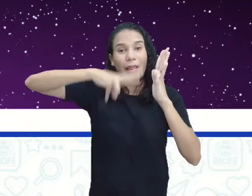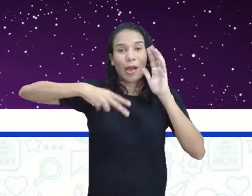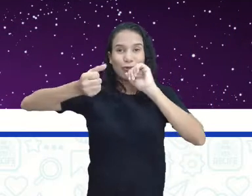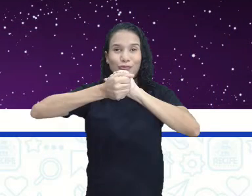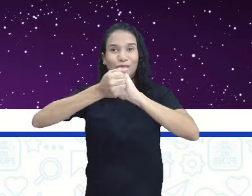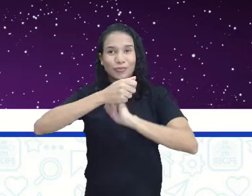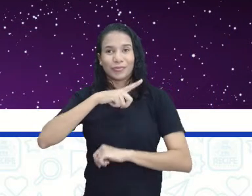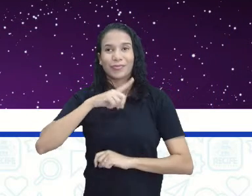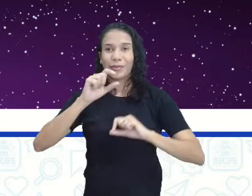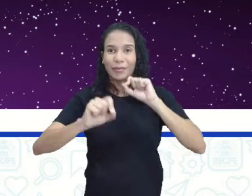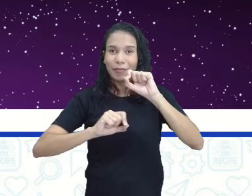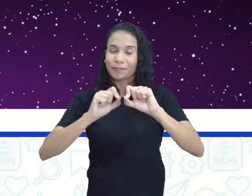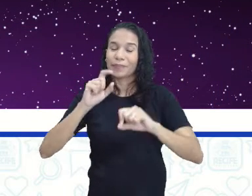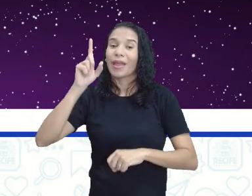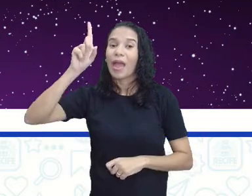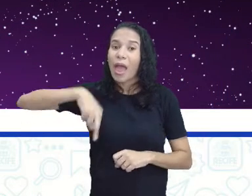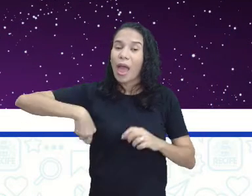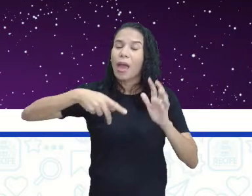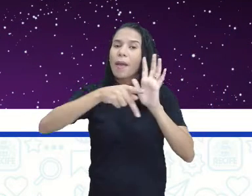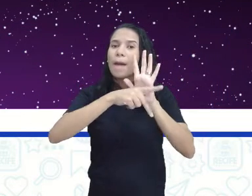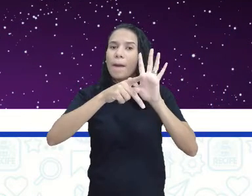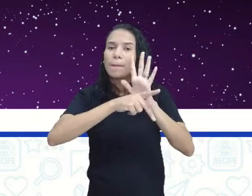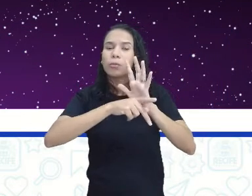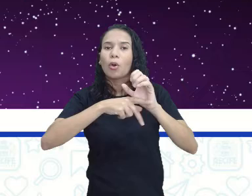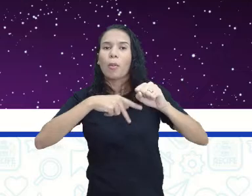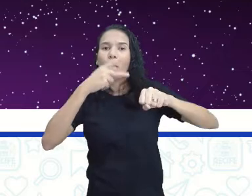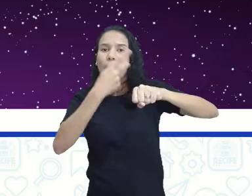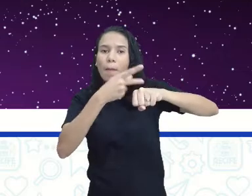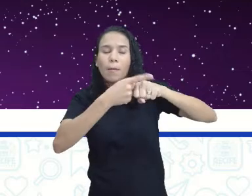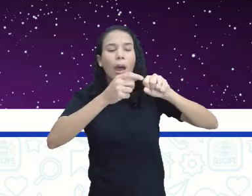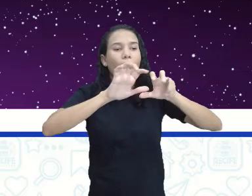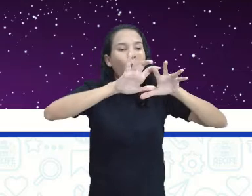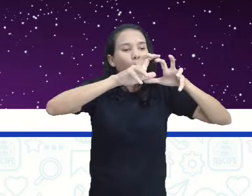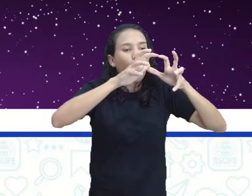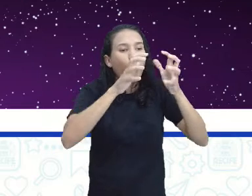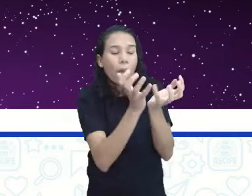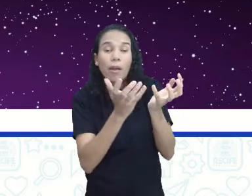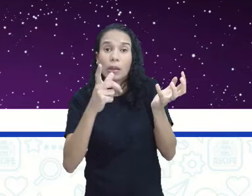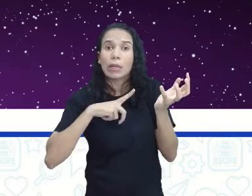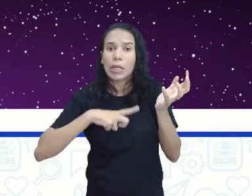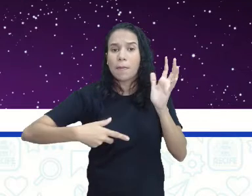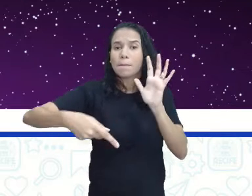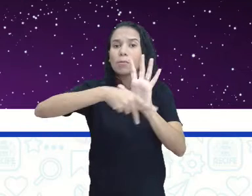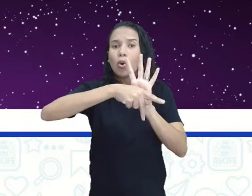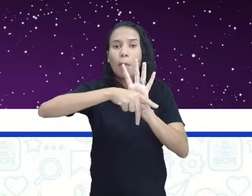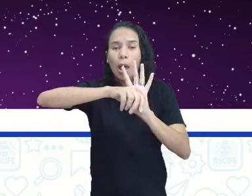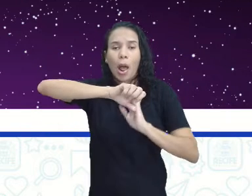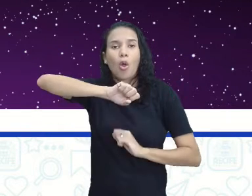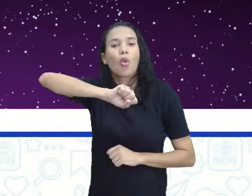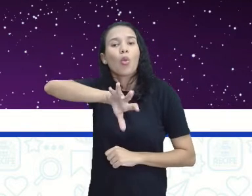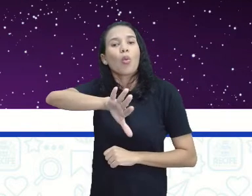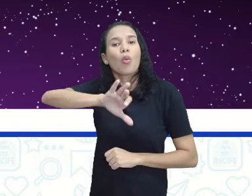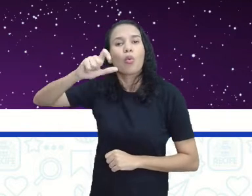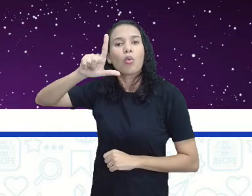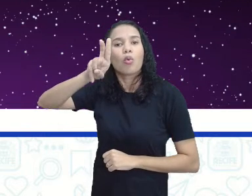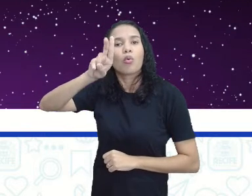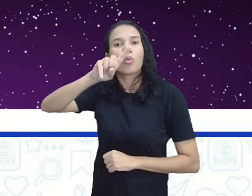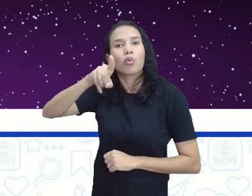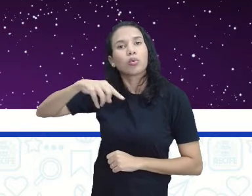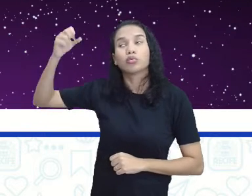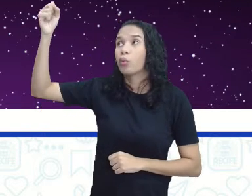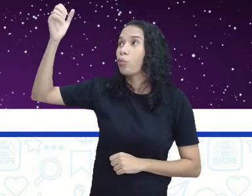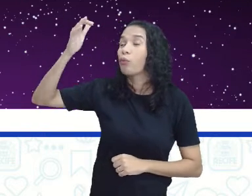junto comigo, ó. São corpos celestes que têm luz própria.